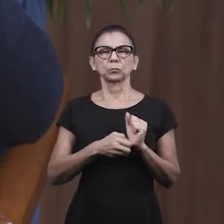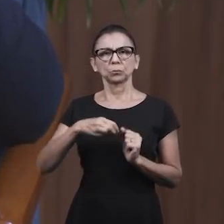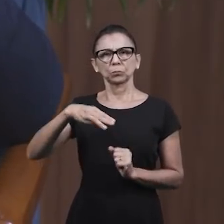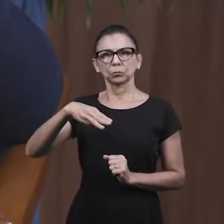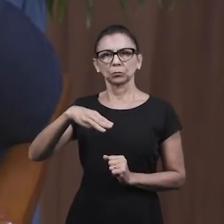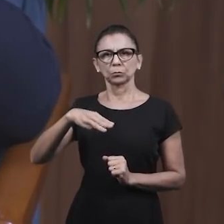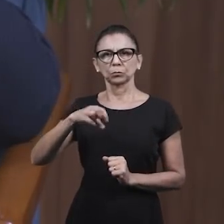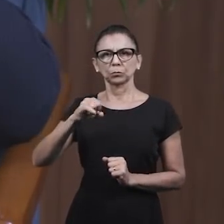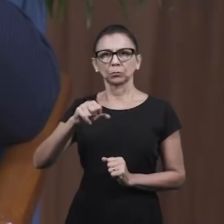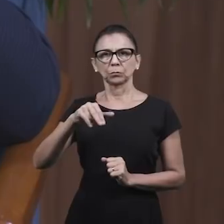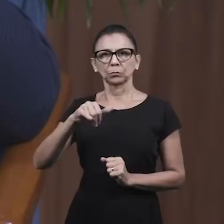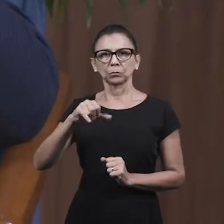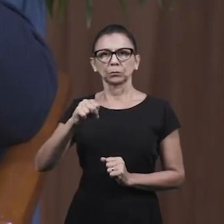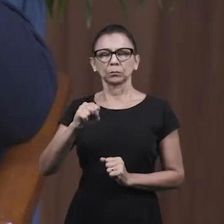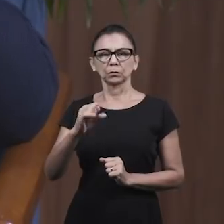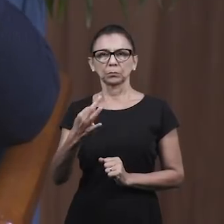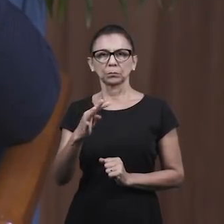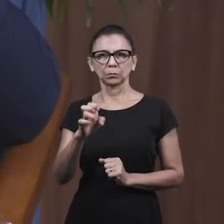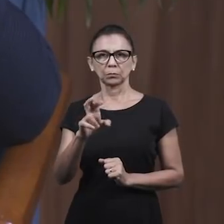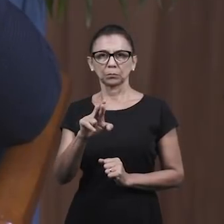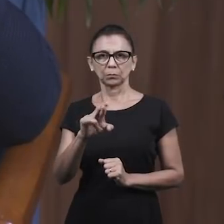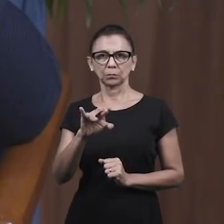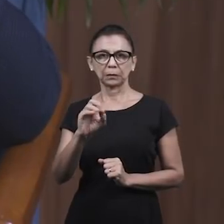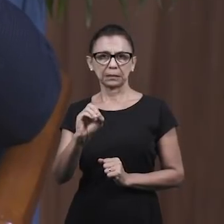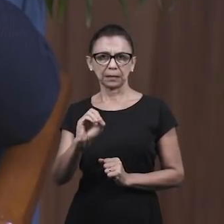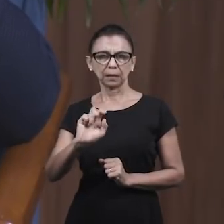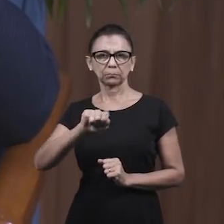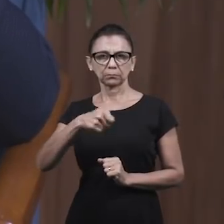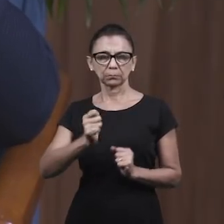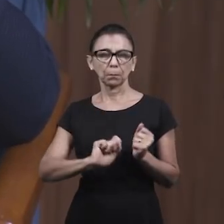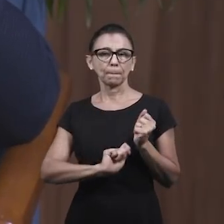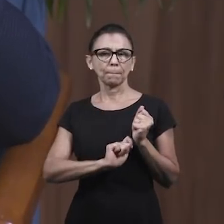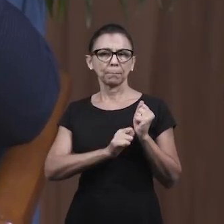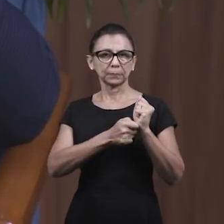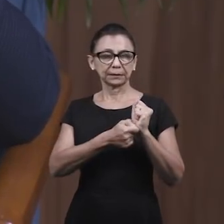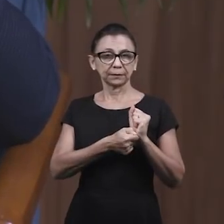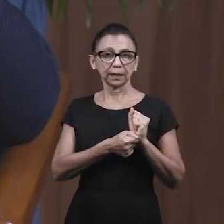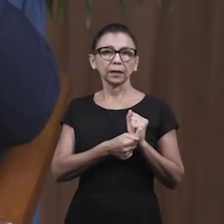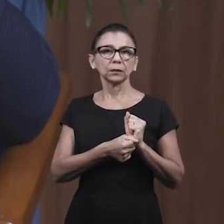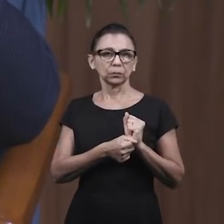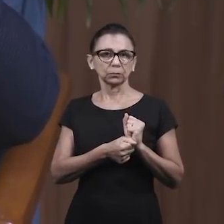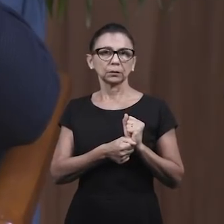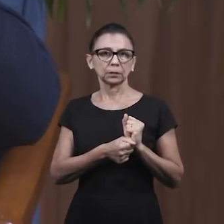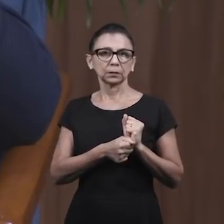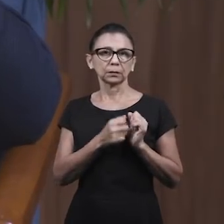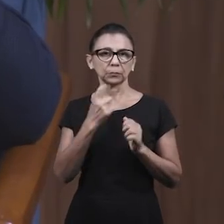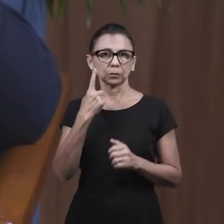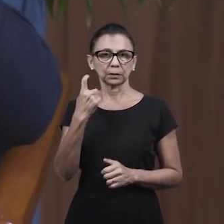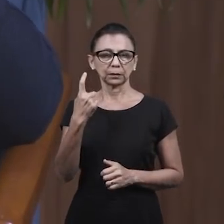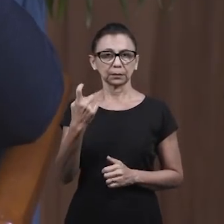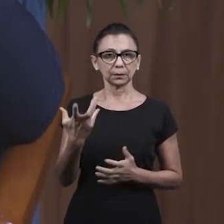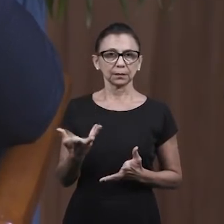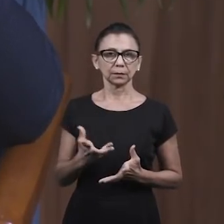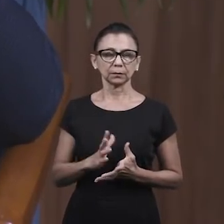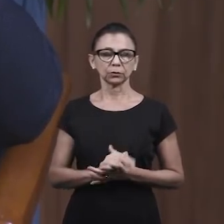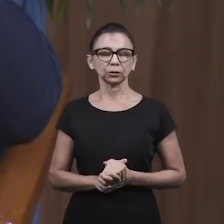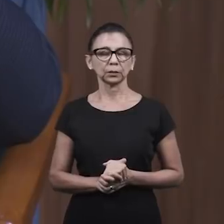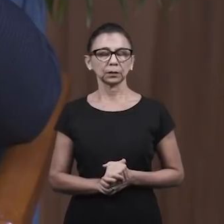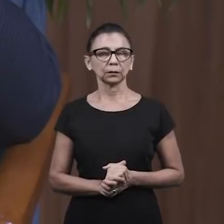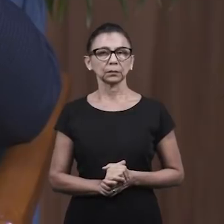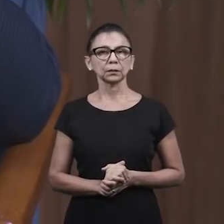verdade, que é Jesus. Jesus não é um caminho. Um dos caminhos. Mas o artigo é